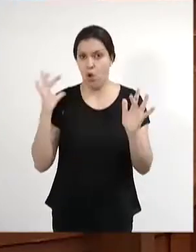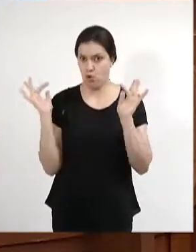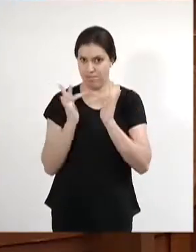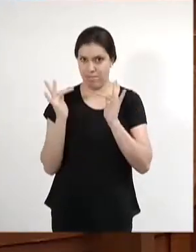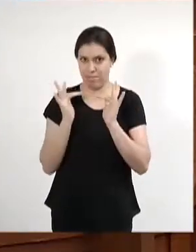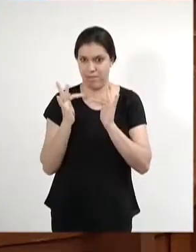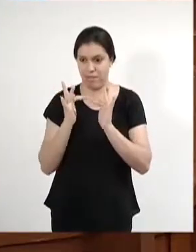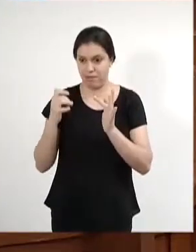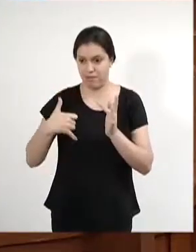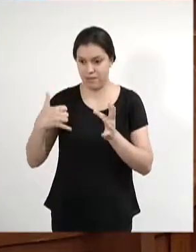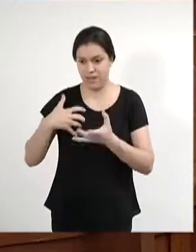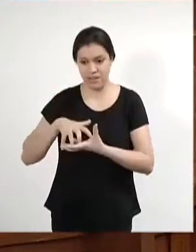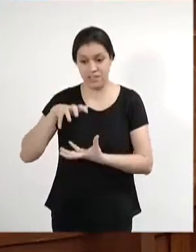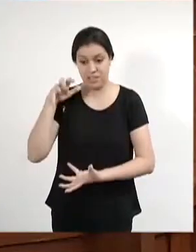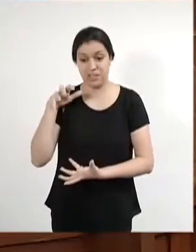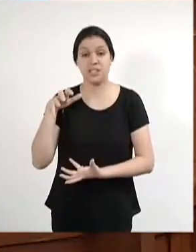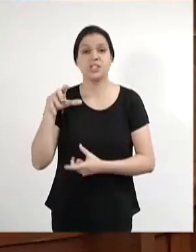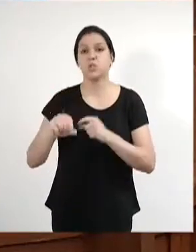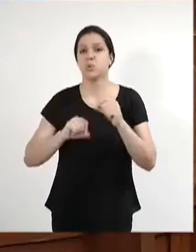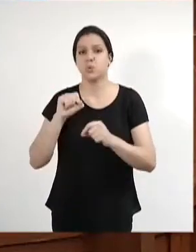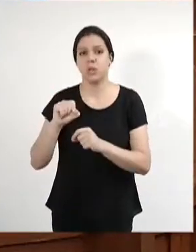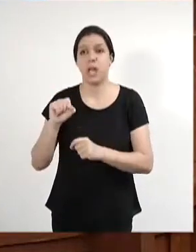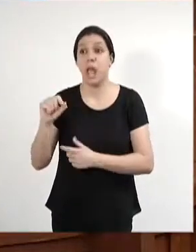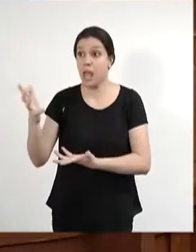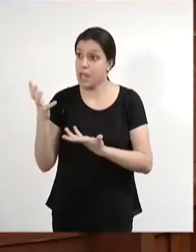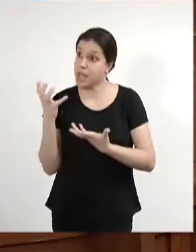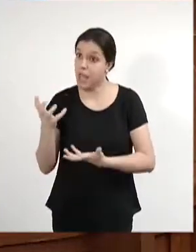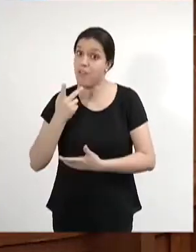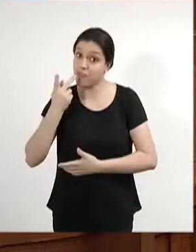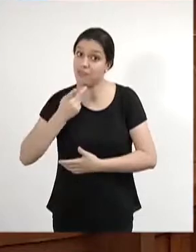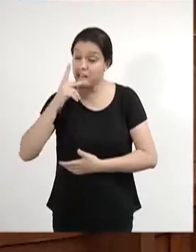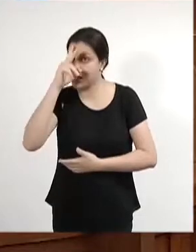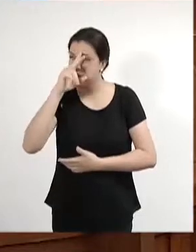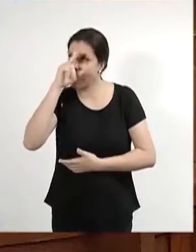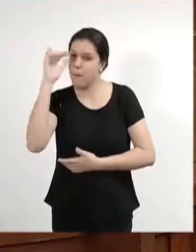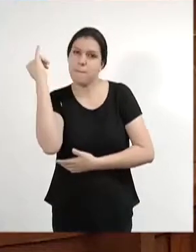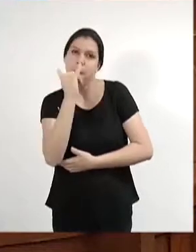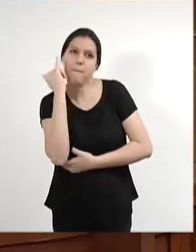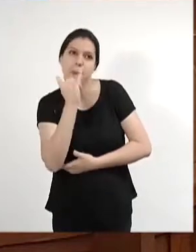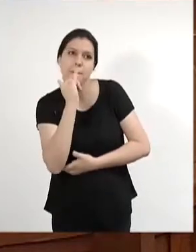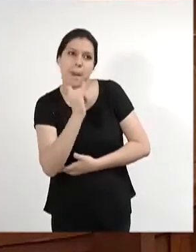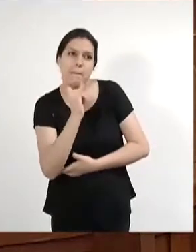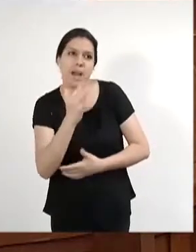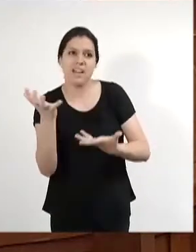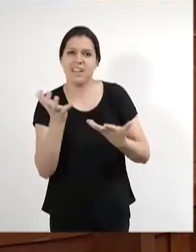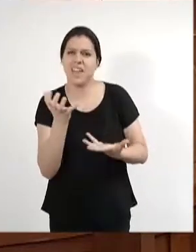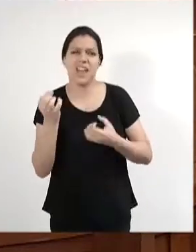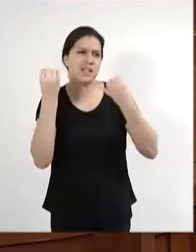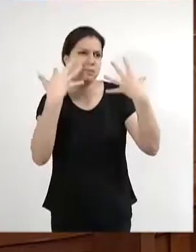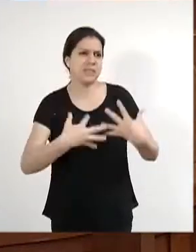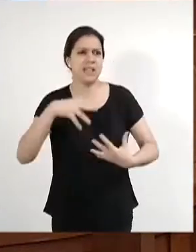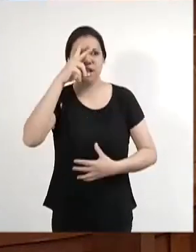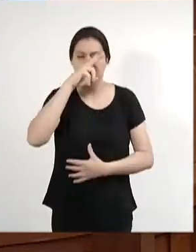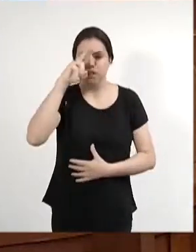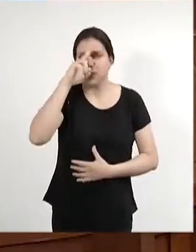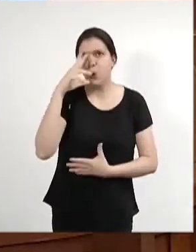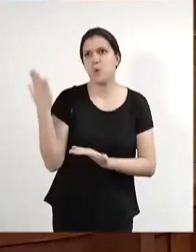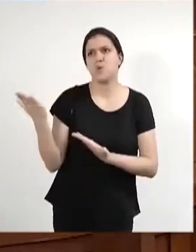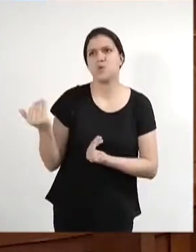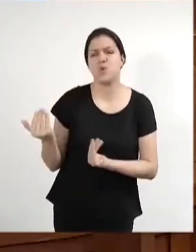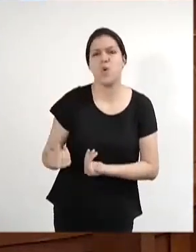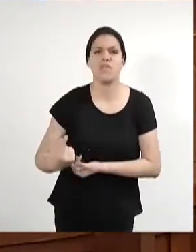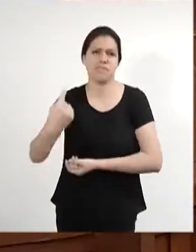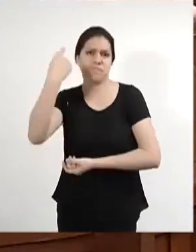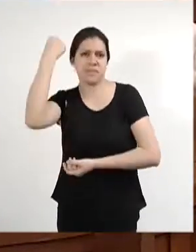idosos, eles têm a necessidade de contar histórias. Ele quer contar a história da sua